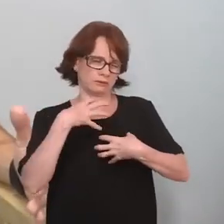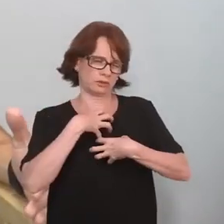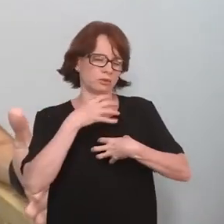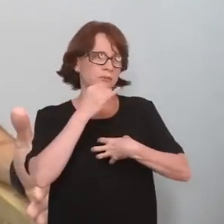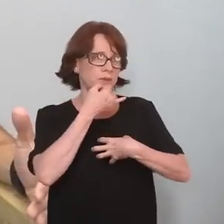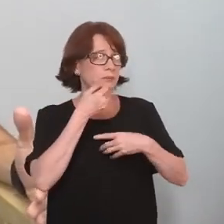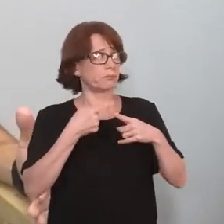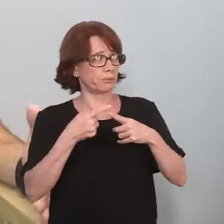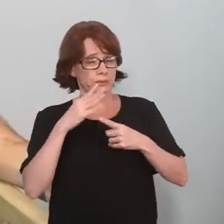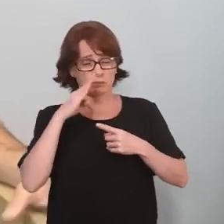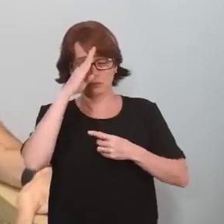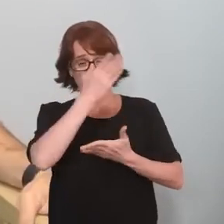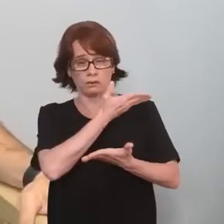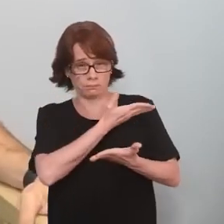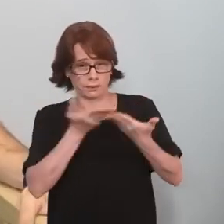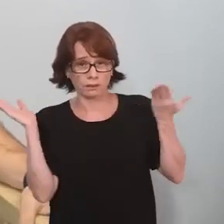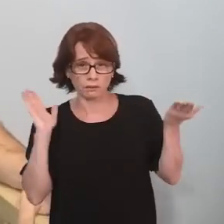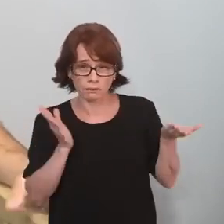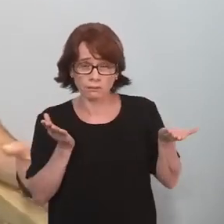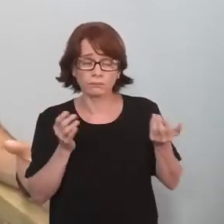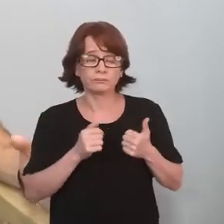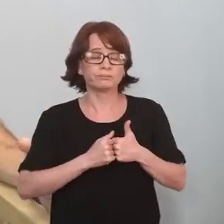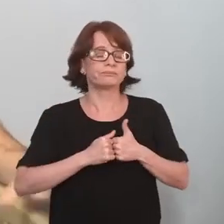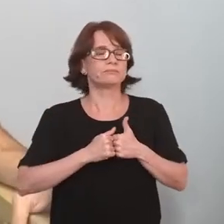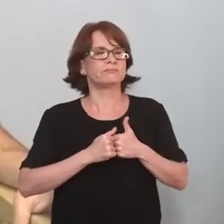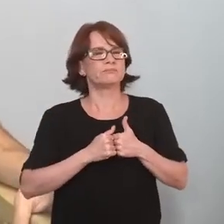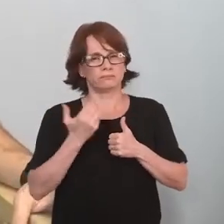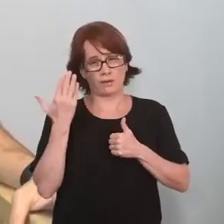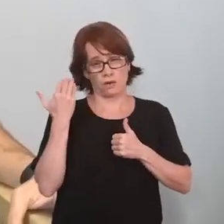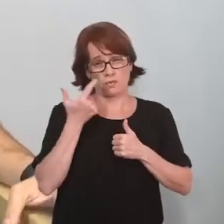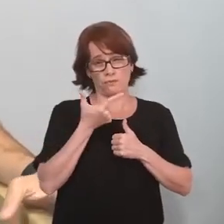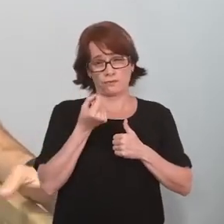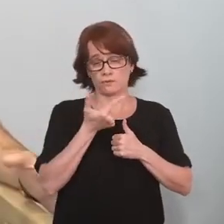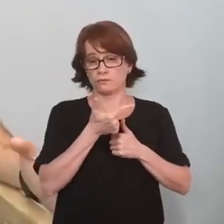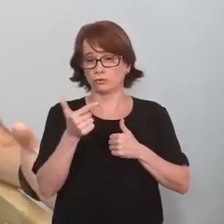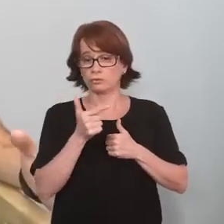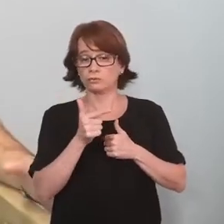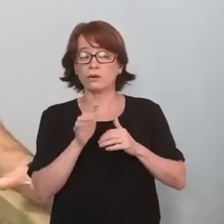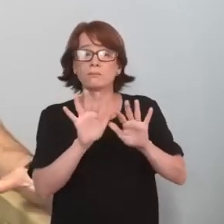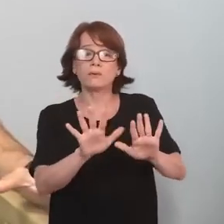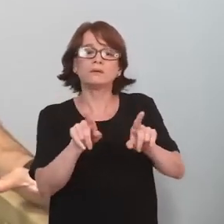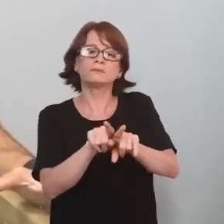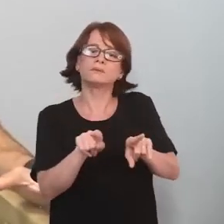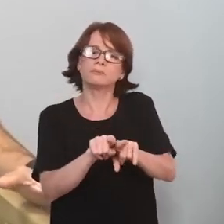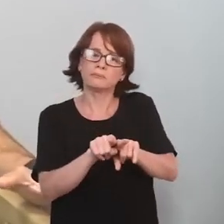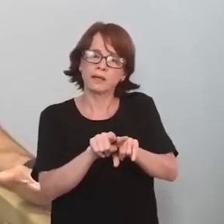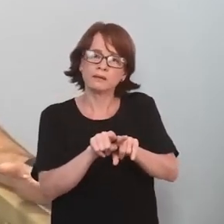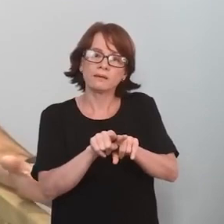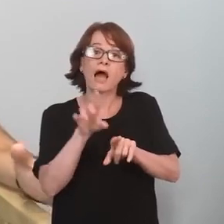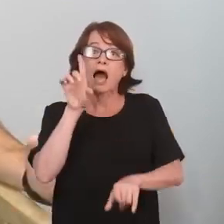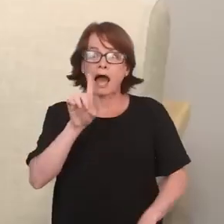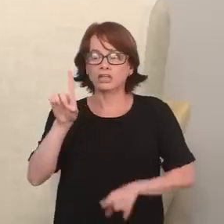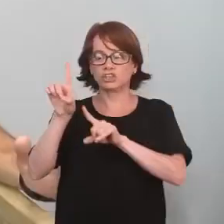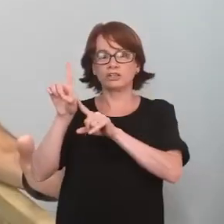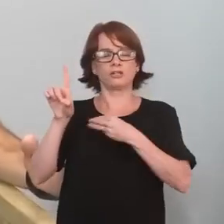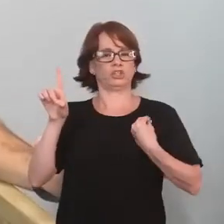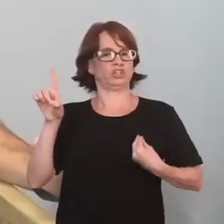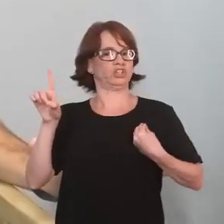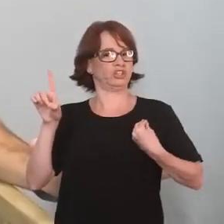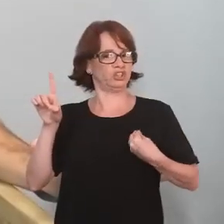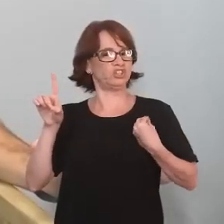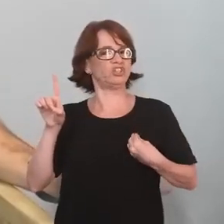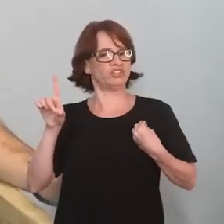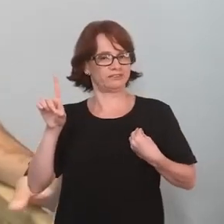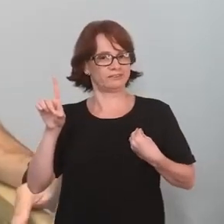foi a derrota do presidente Bolsonaro, agora em 2022, mas por outro lado, hoje ela existe. Sim. Né? É uma direita